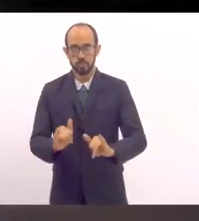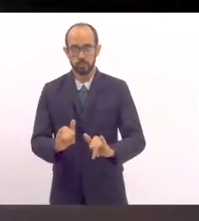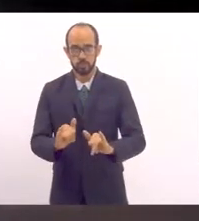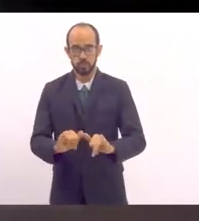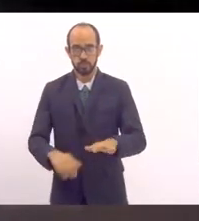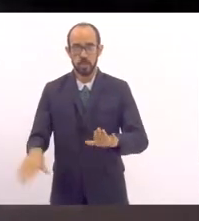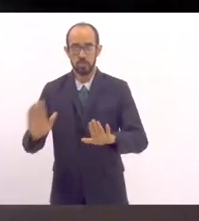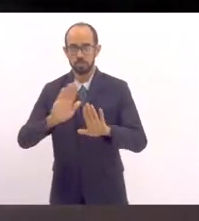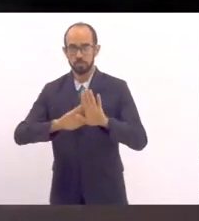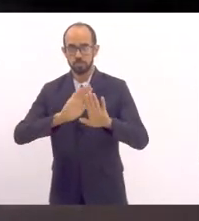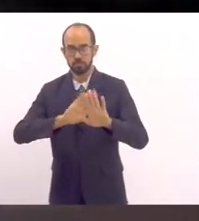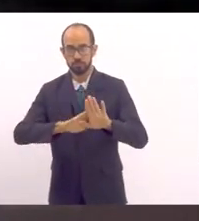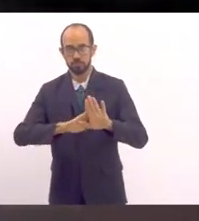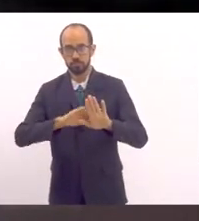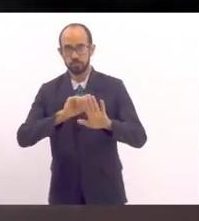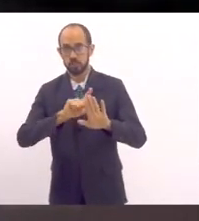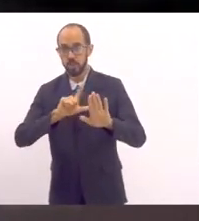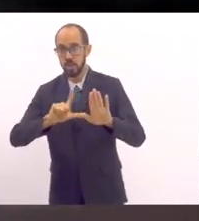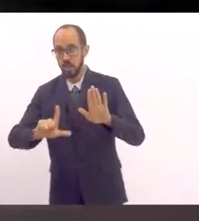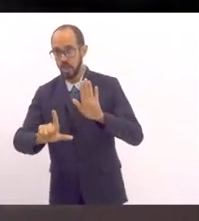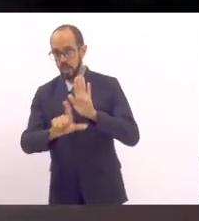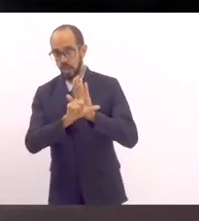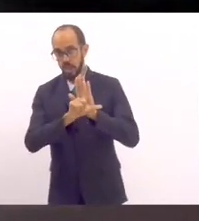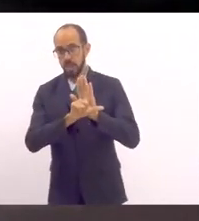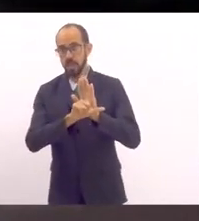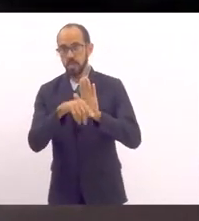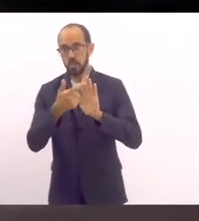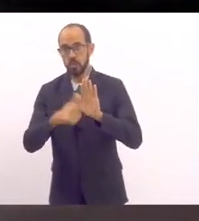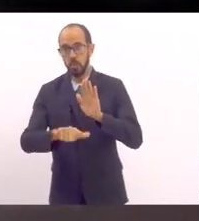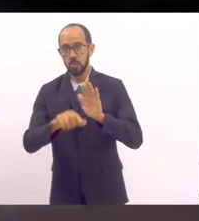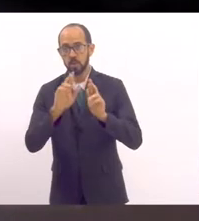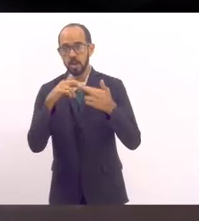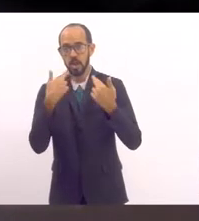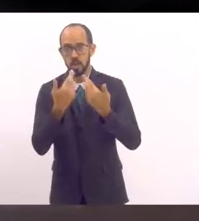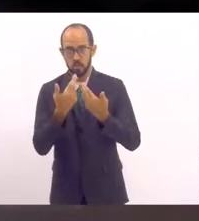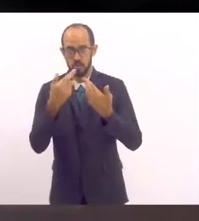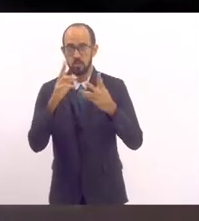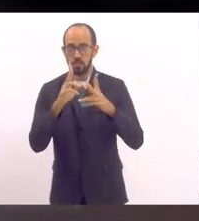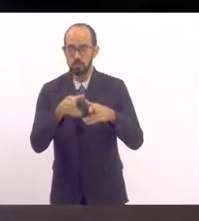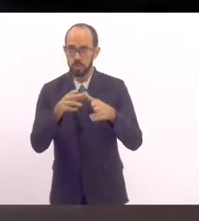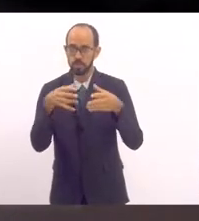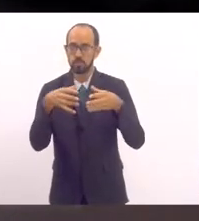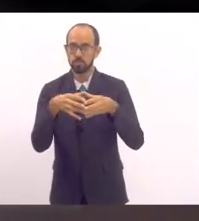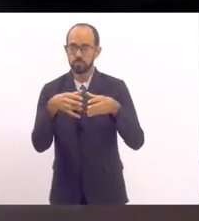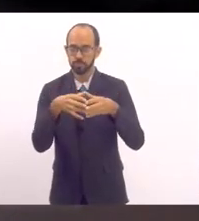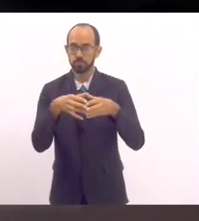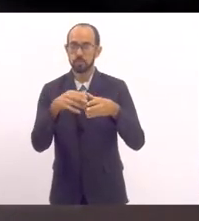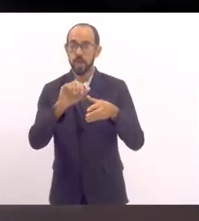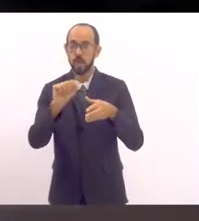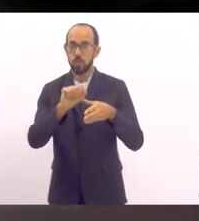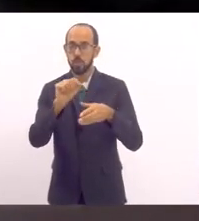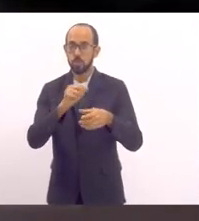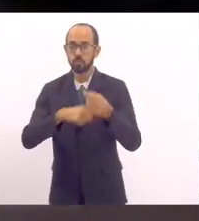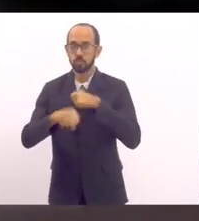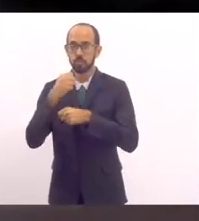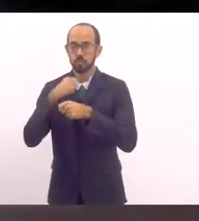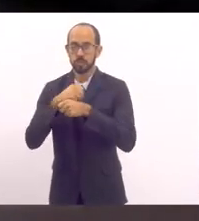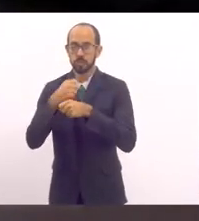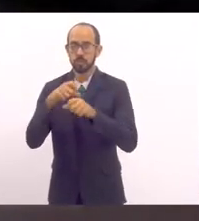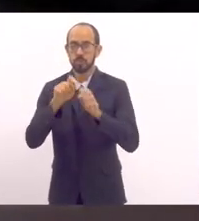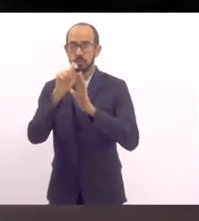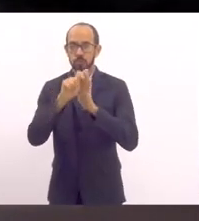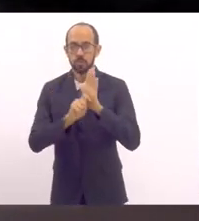foi debatido em outra reunião no mesmo colegiado, em agosto do ano passado, que teve um